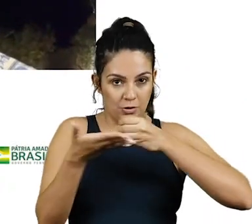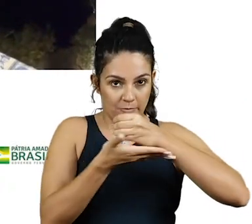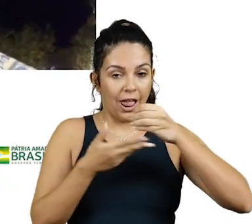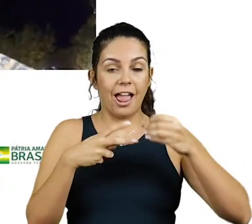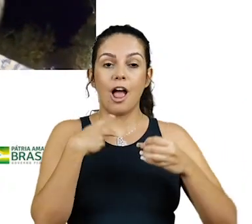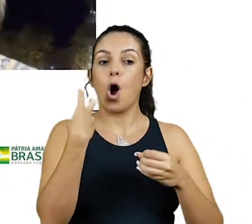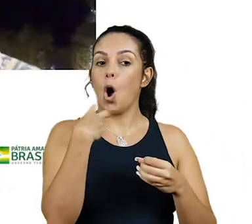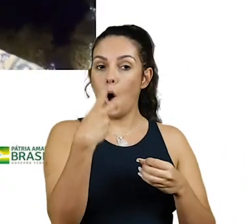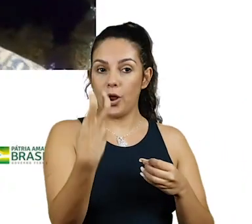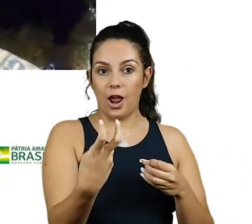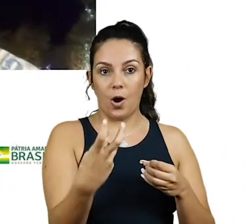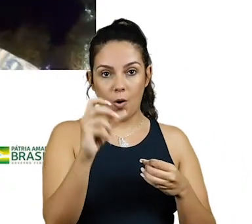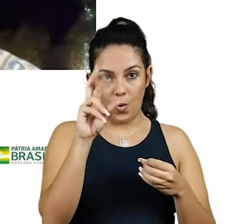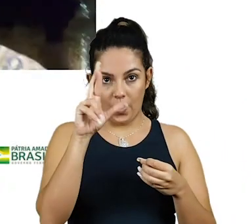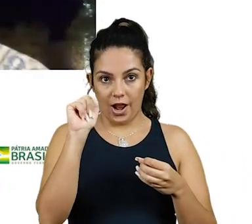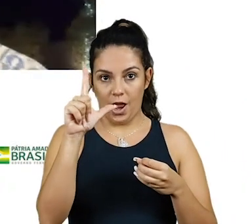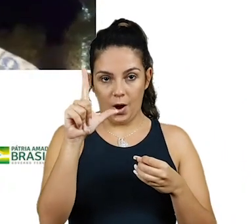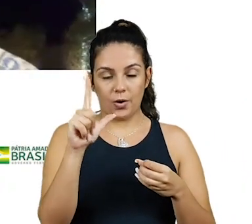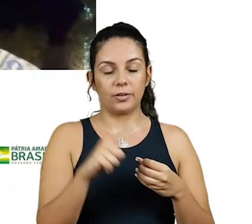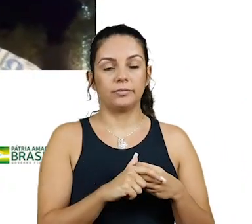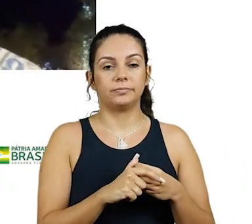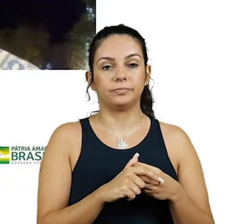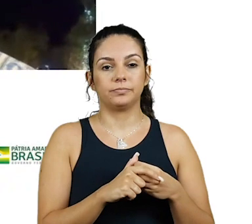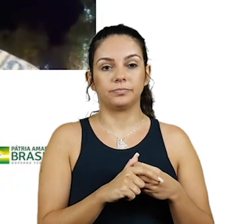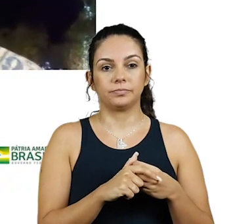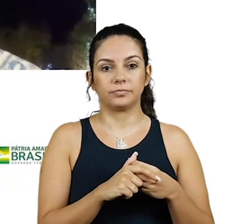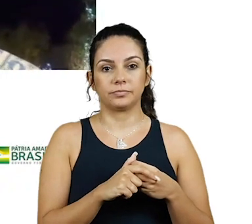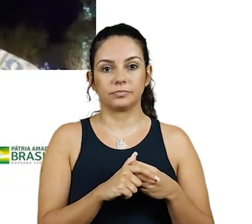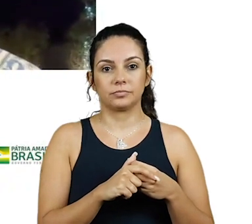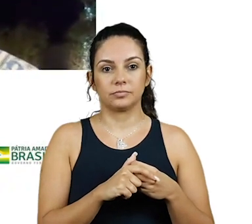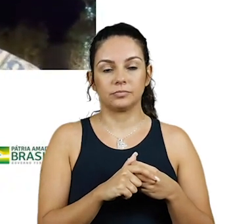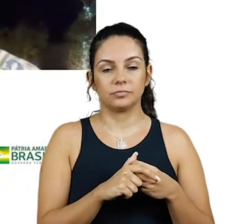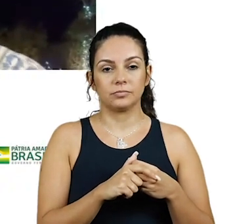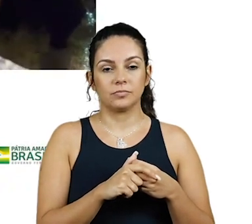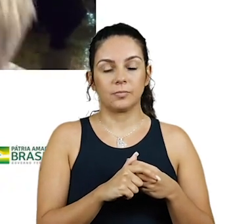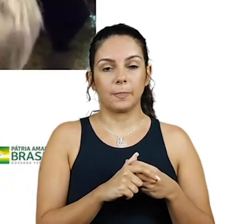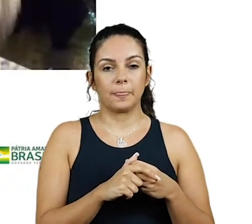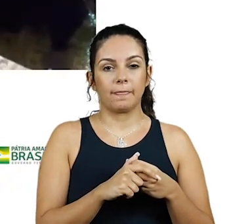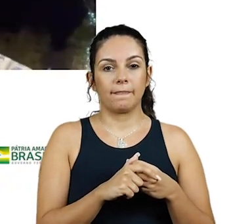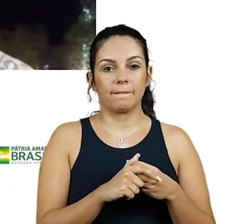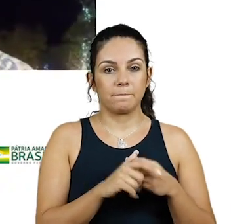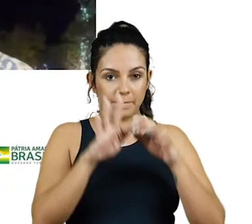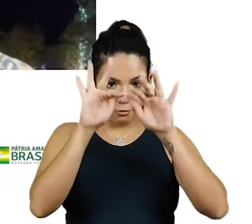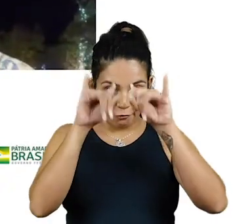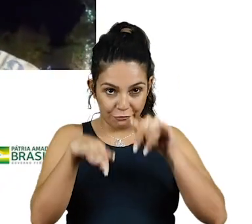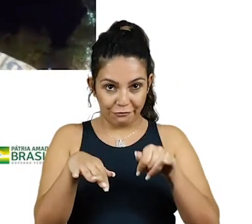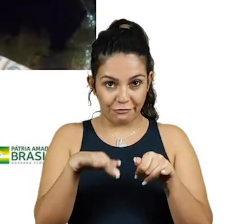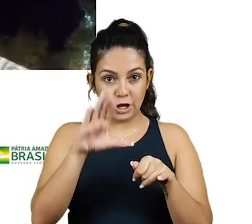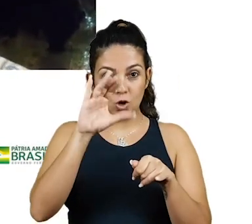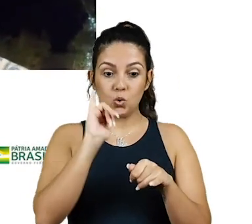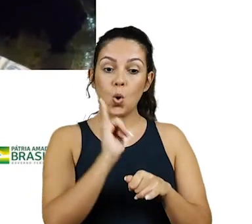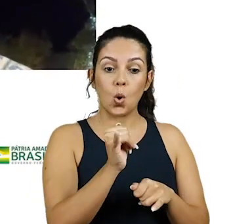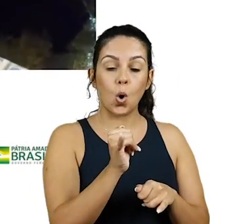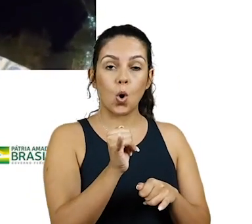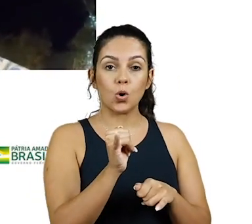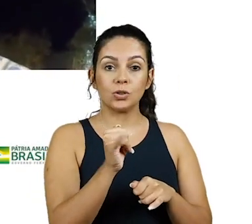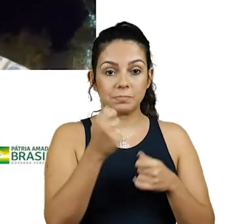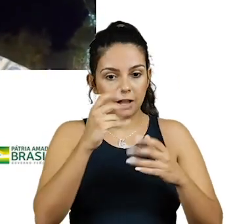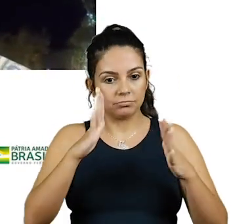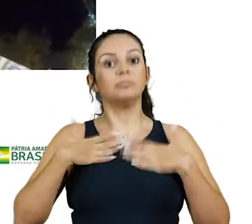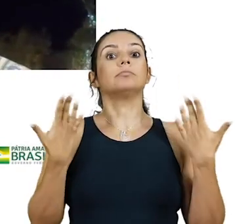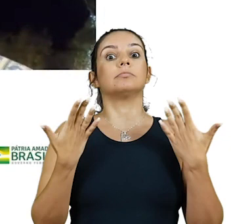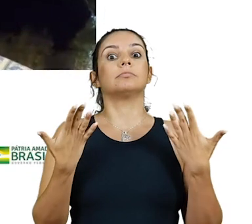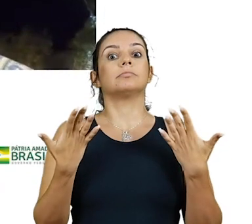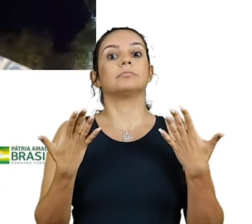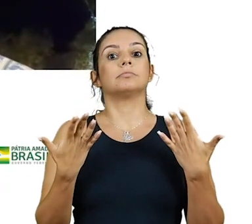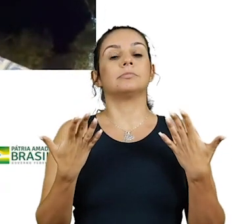basicamente oral, né? Tem essa coisa, o conto, se ele não for oral, você engana as pessoas, mas o final, se não for